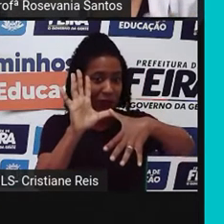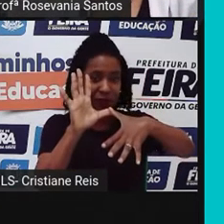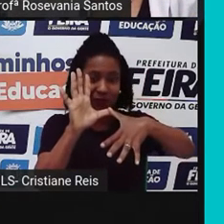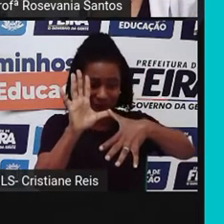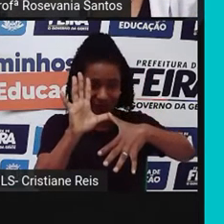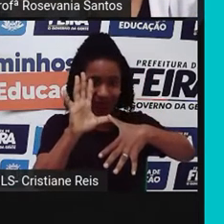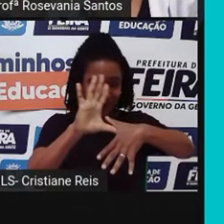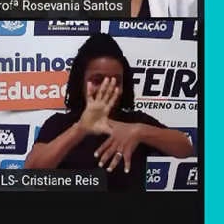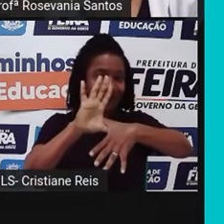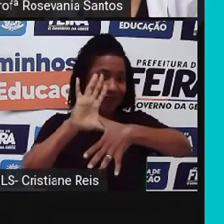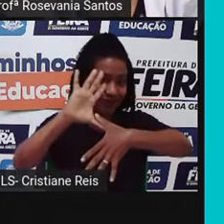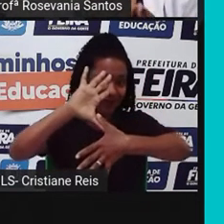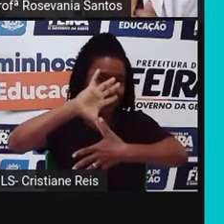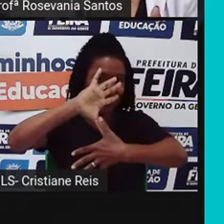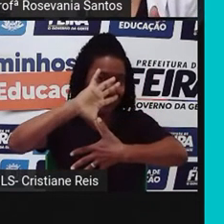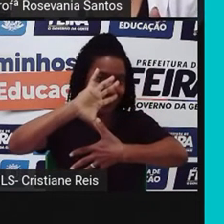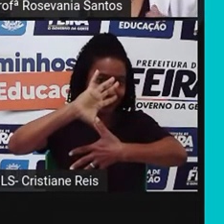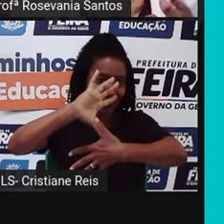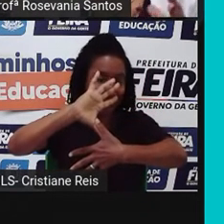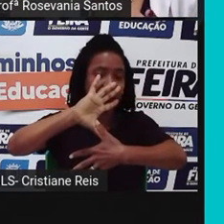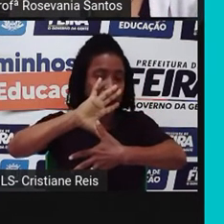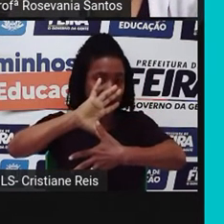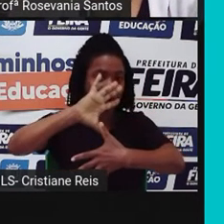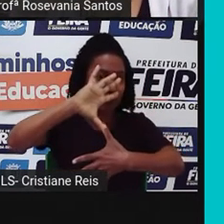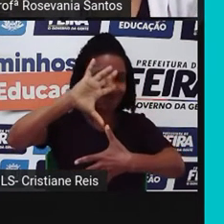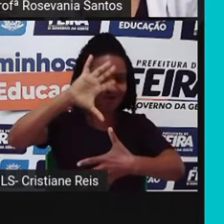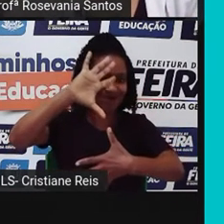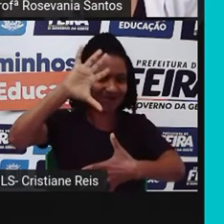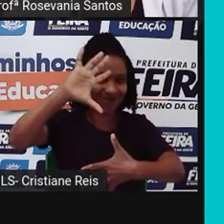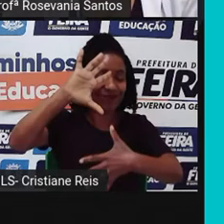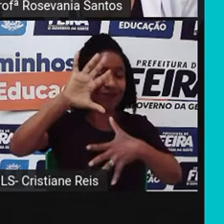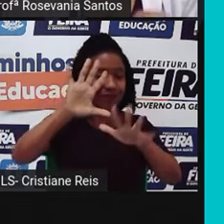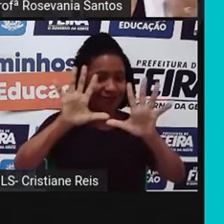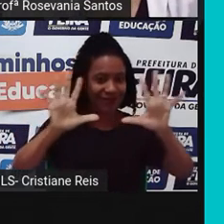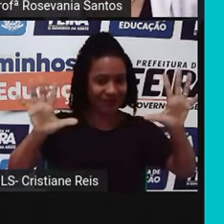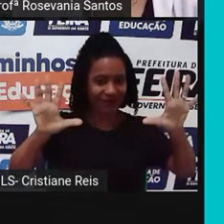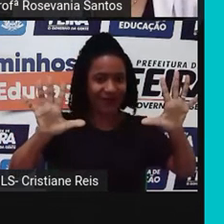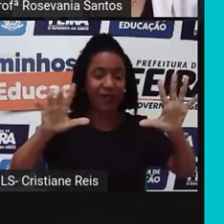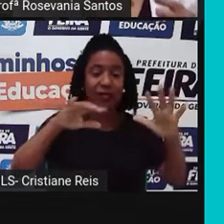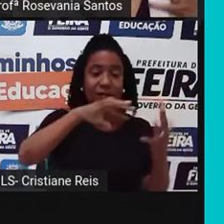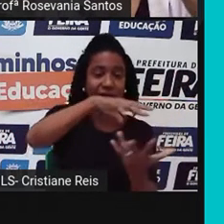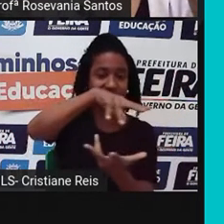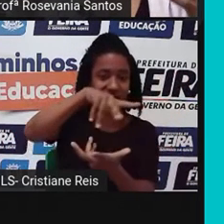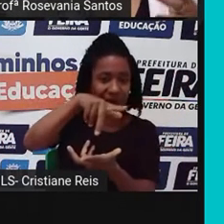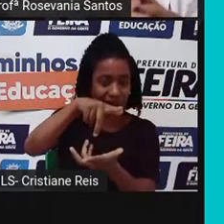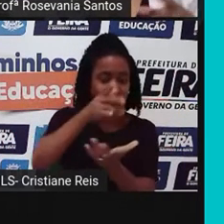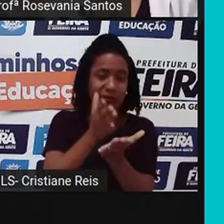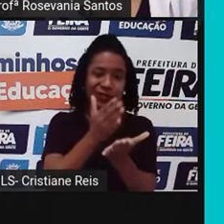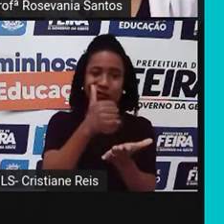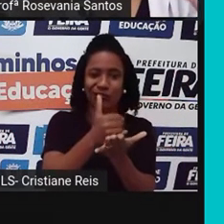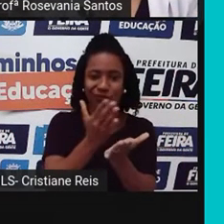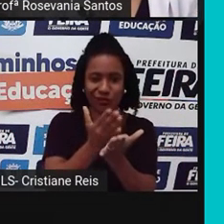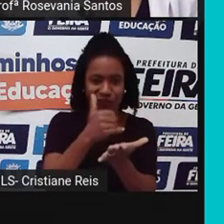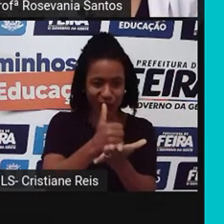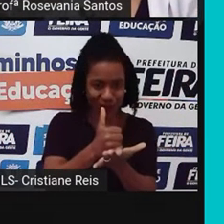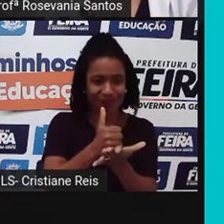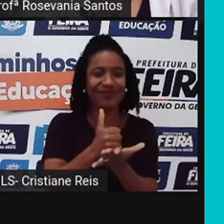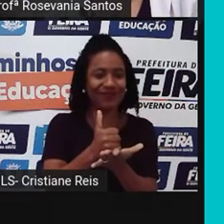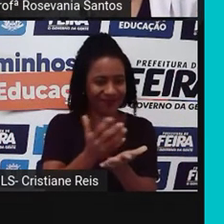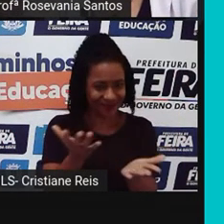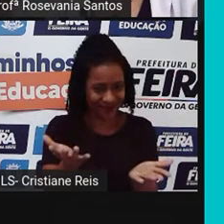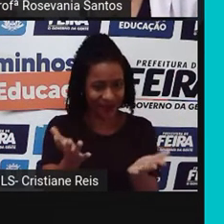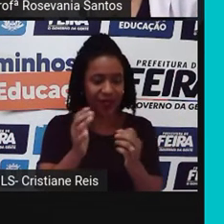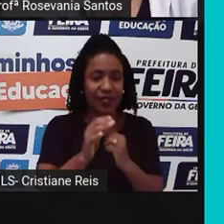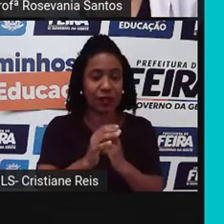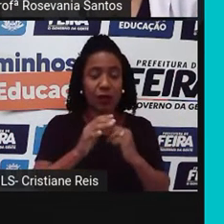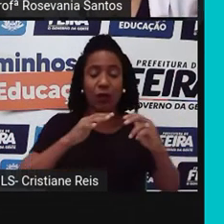placas tectônicas, né, que se dividiram, formaram dois, a Laurásia e a Gondwana. E daí foi o movimento, né,